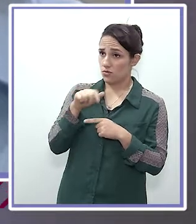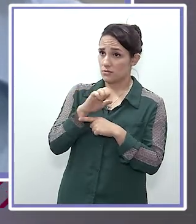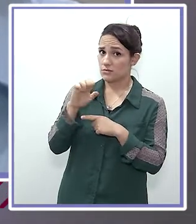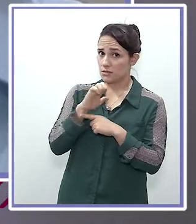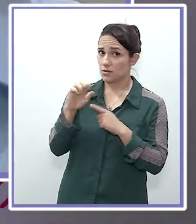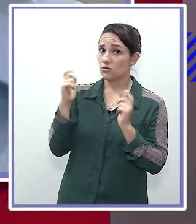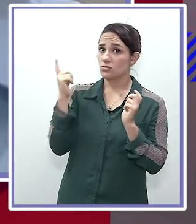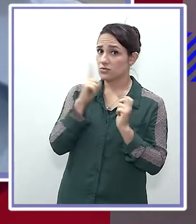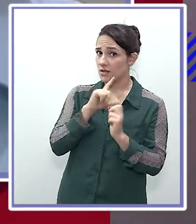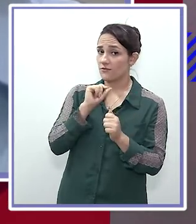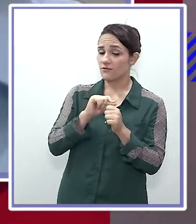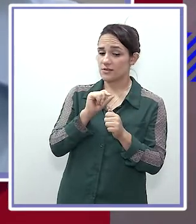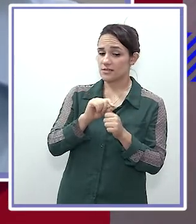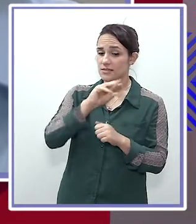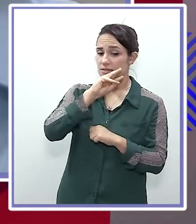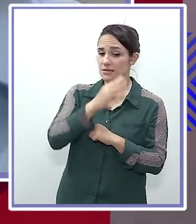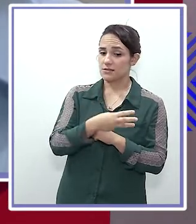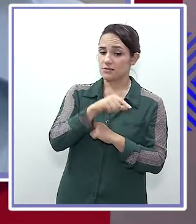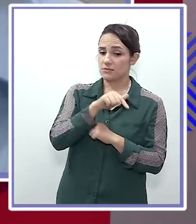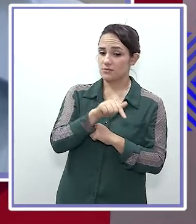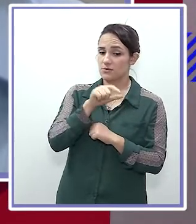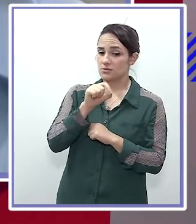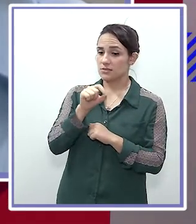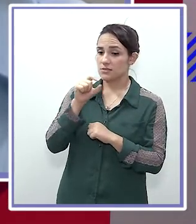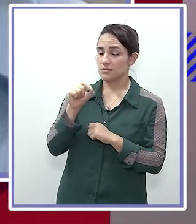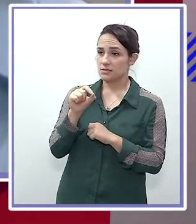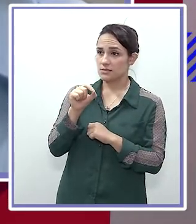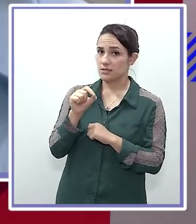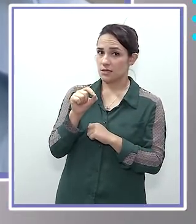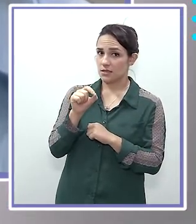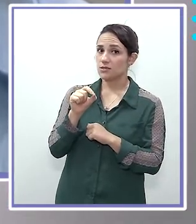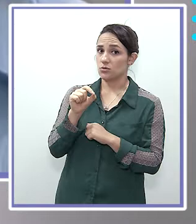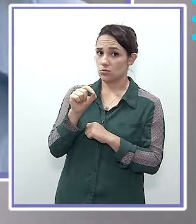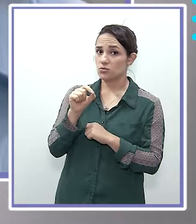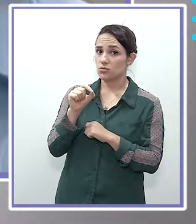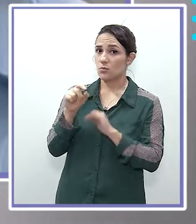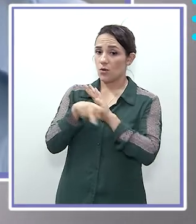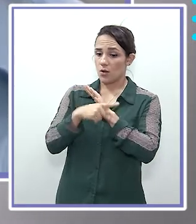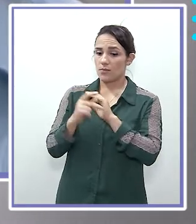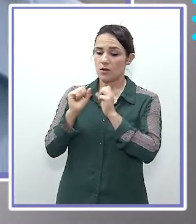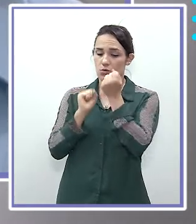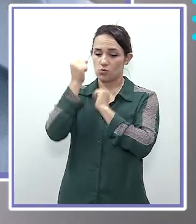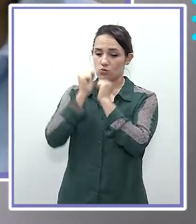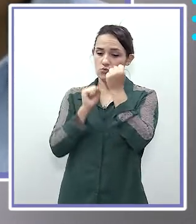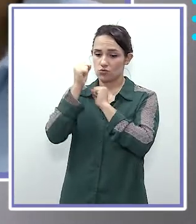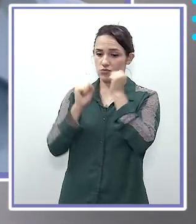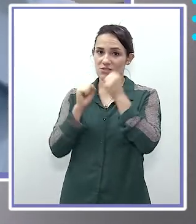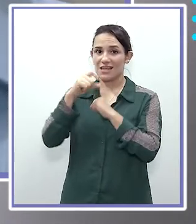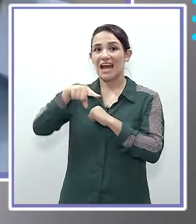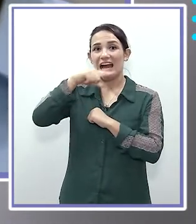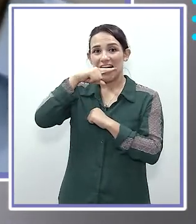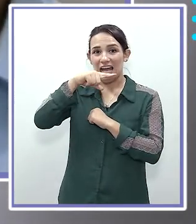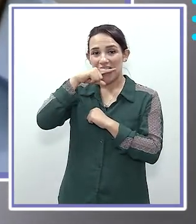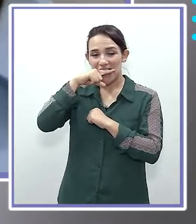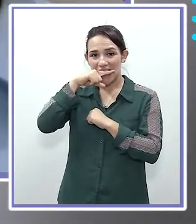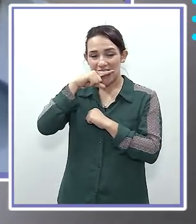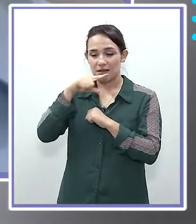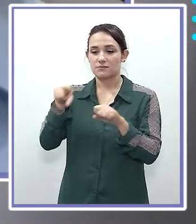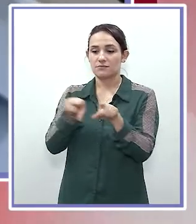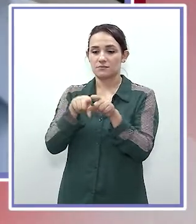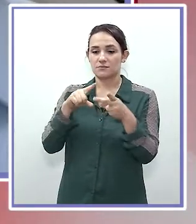unidade de medida aí, 3.700, distribuídos em 20 usinas de biomassa, principalmente de